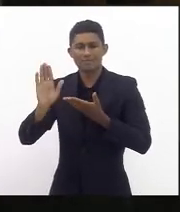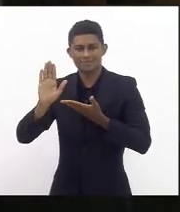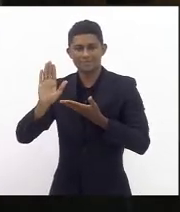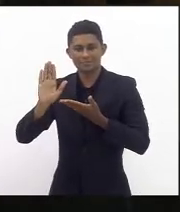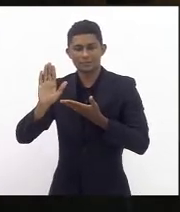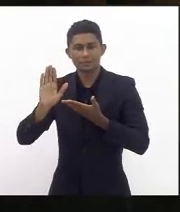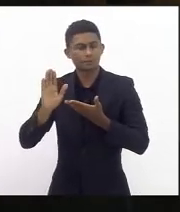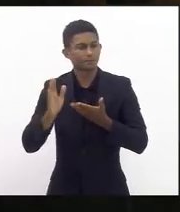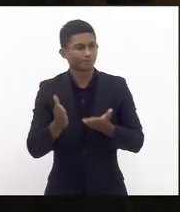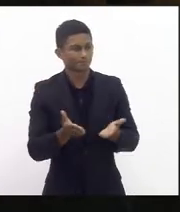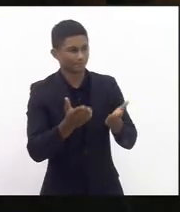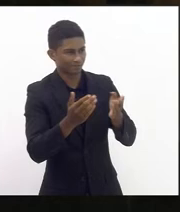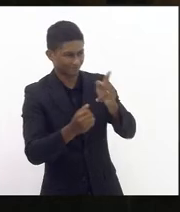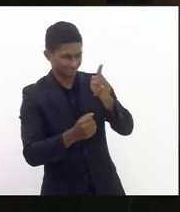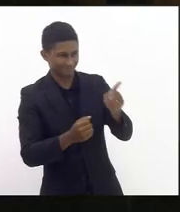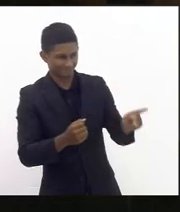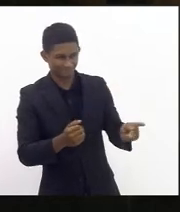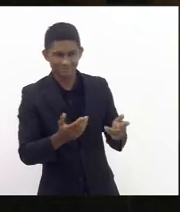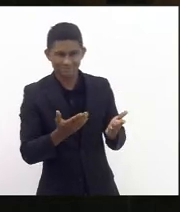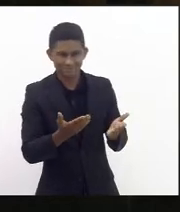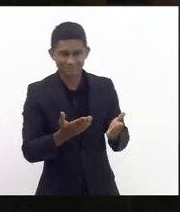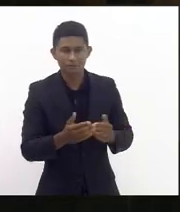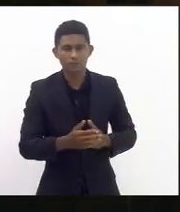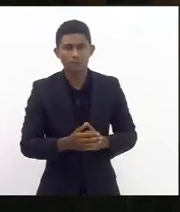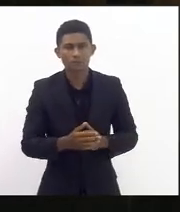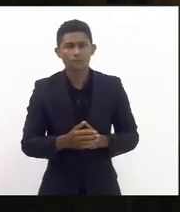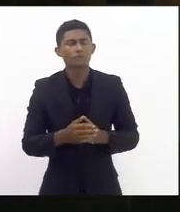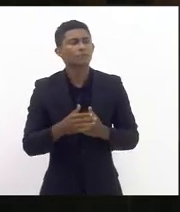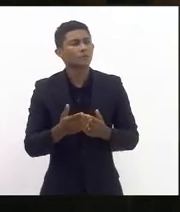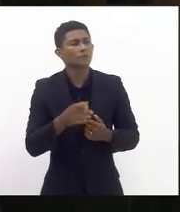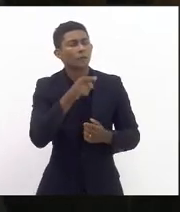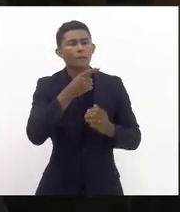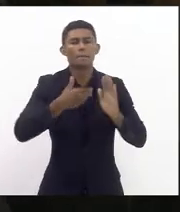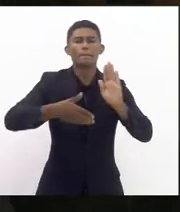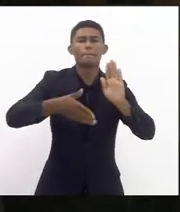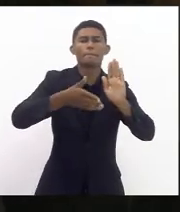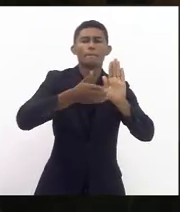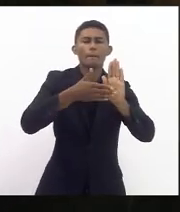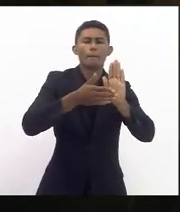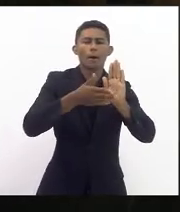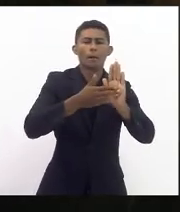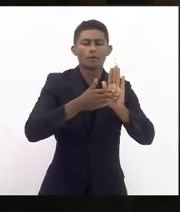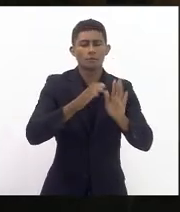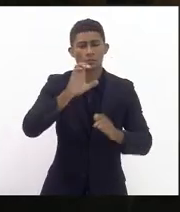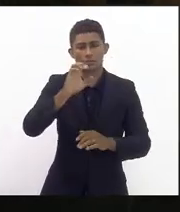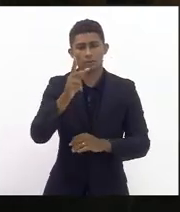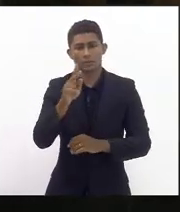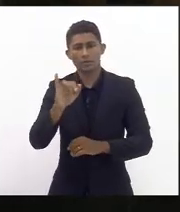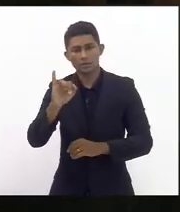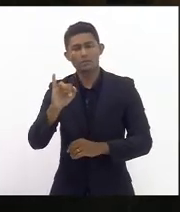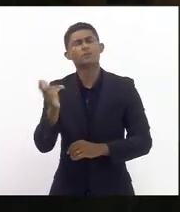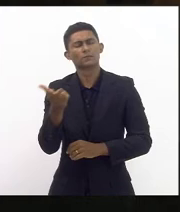Deputado presidente, está propondo essa CPI que tem